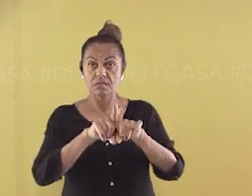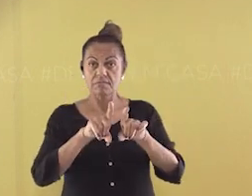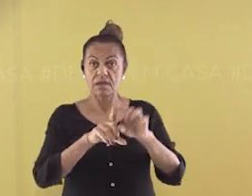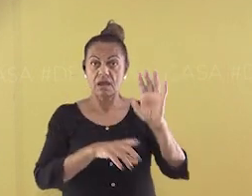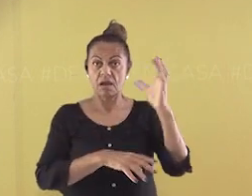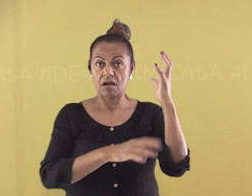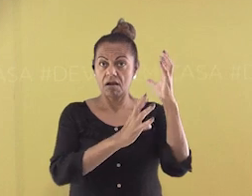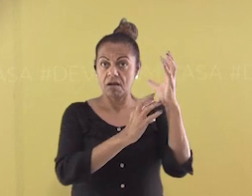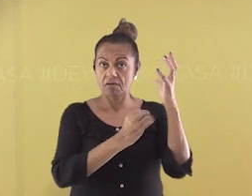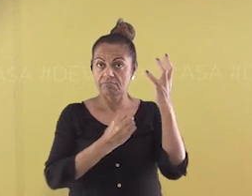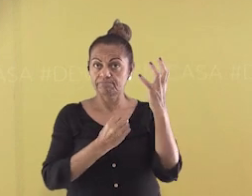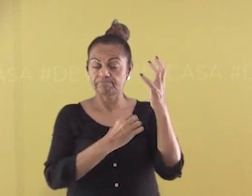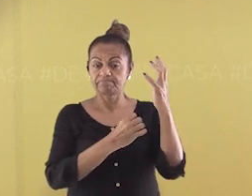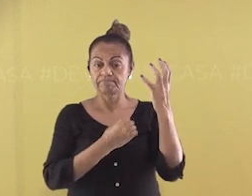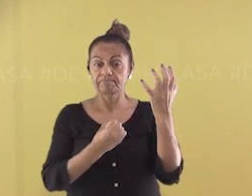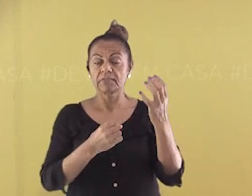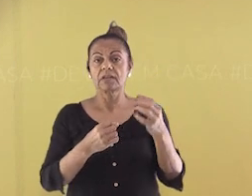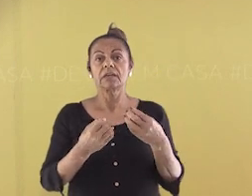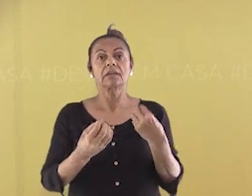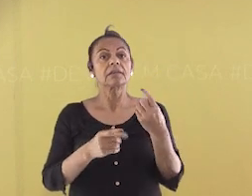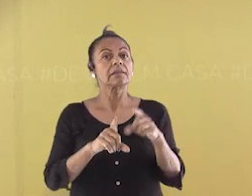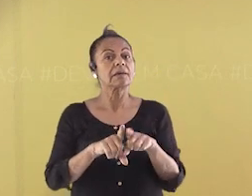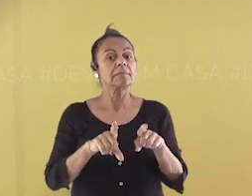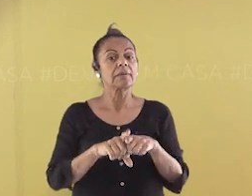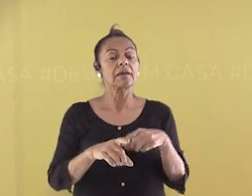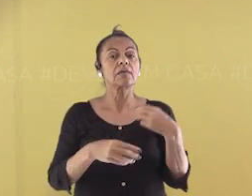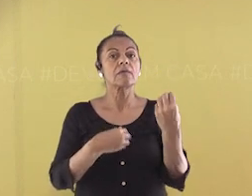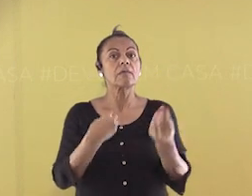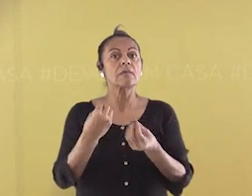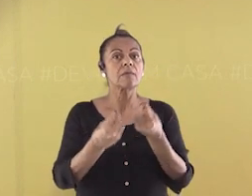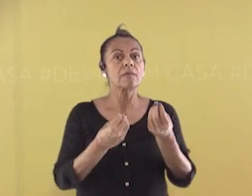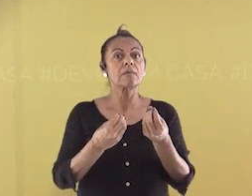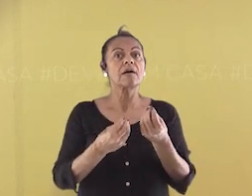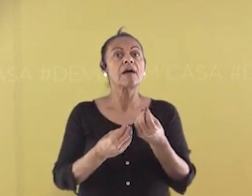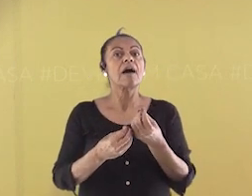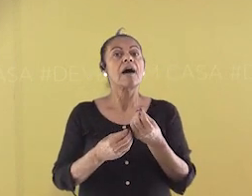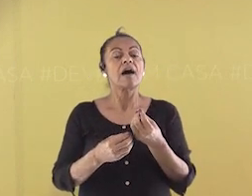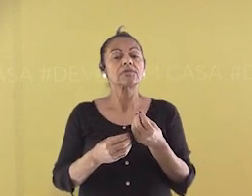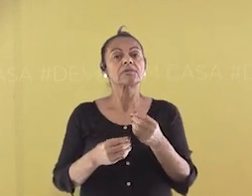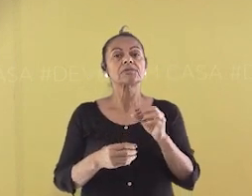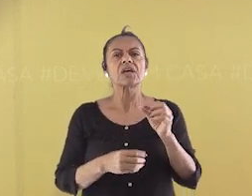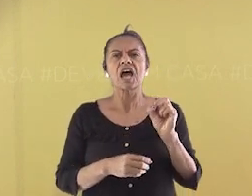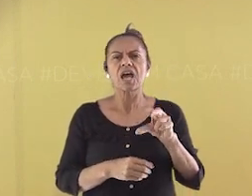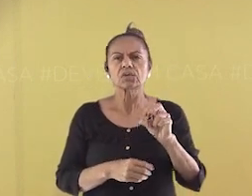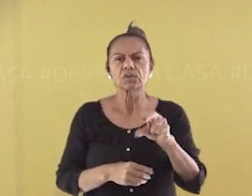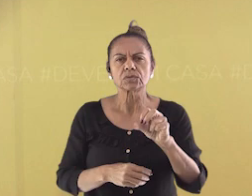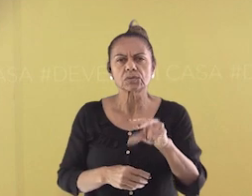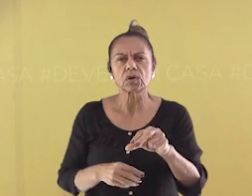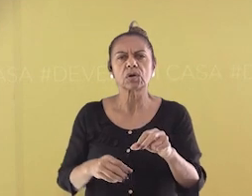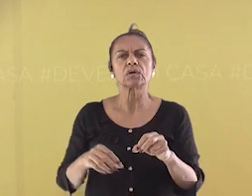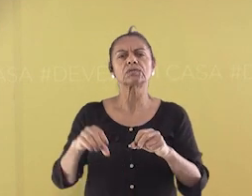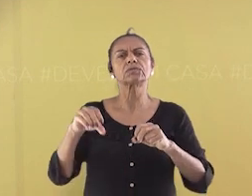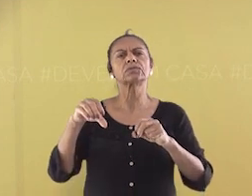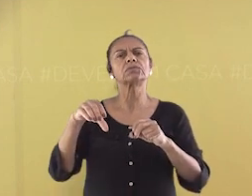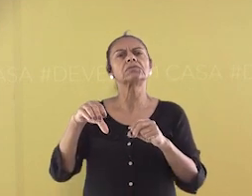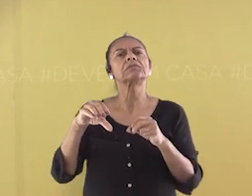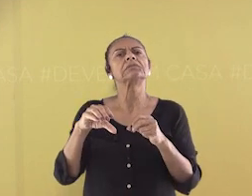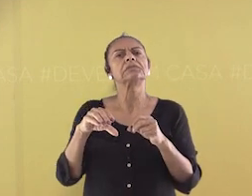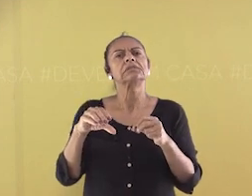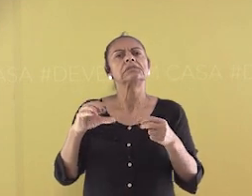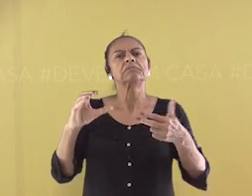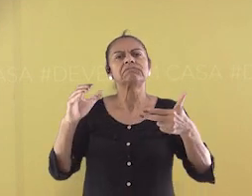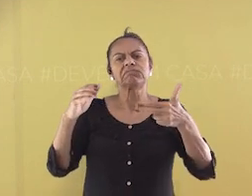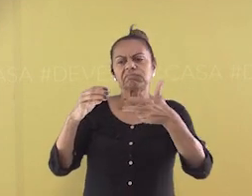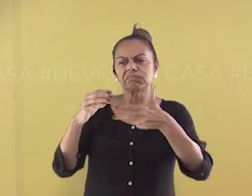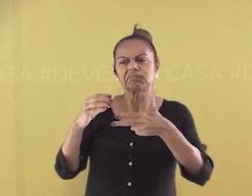dos agrotóxicos, do desequilíbrio ambiental impactando a saúde e também o meio ambiente. Falamos dos